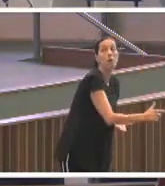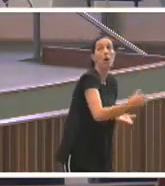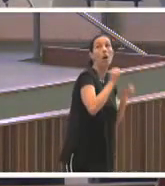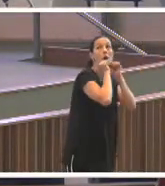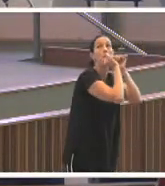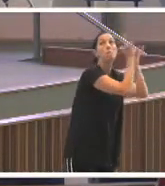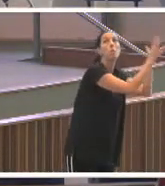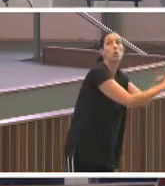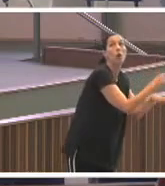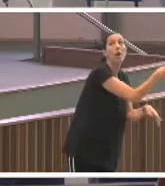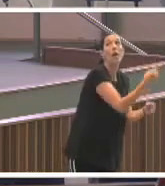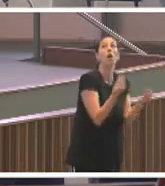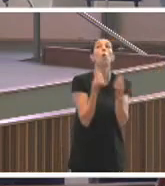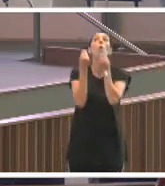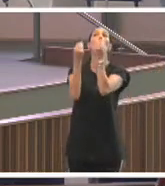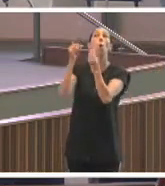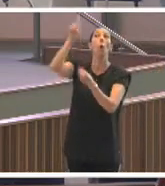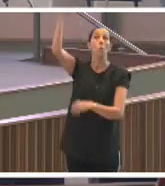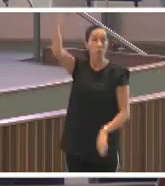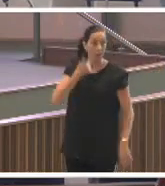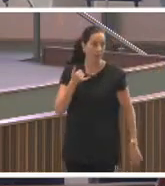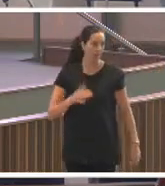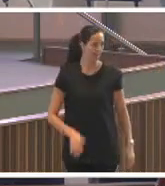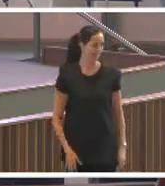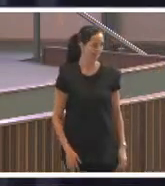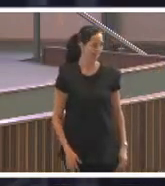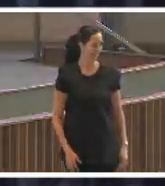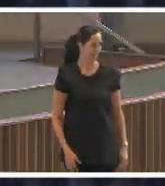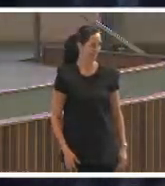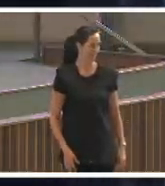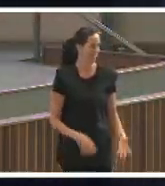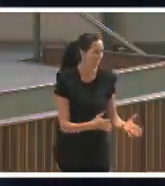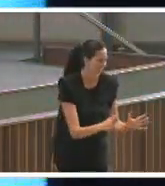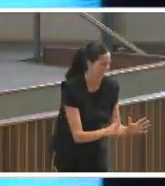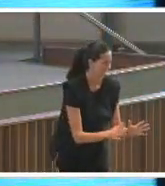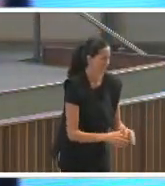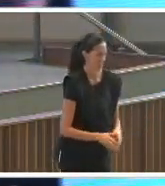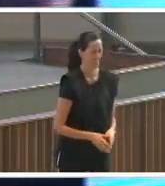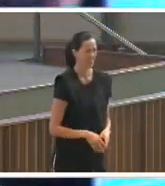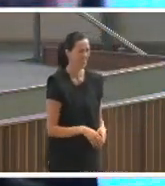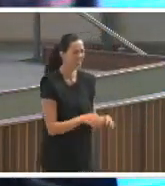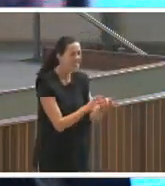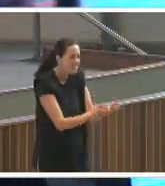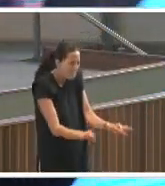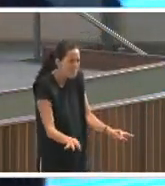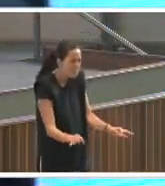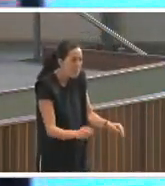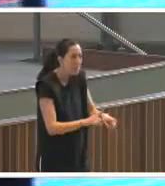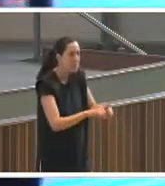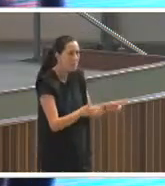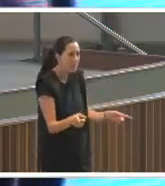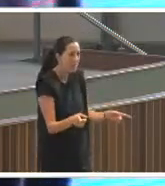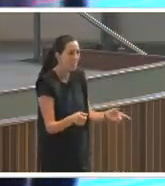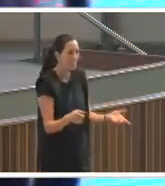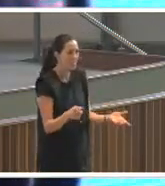é o propósito. Pode parecer esquisito isso, parece tão simples, mas não é